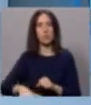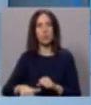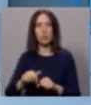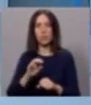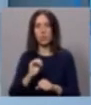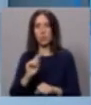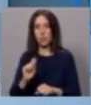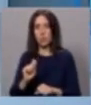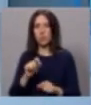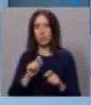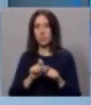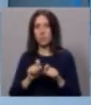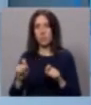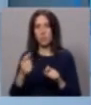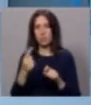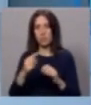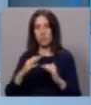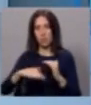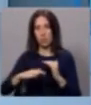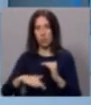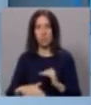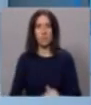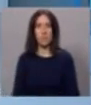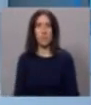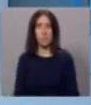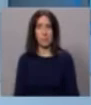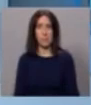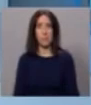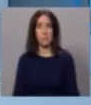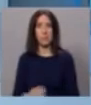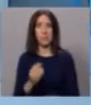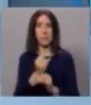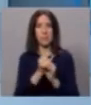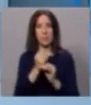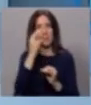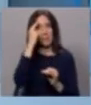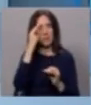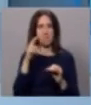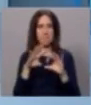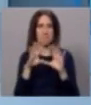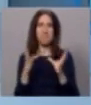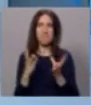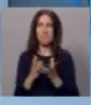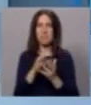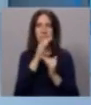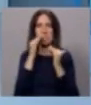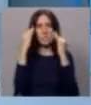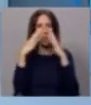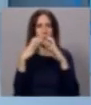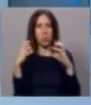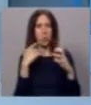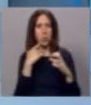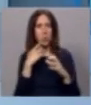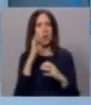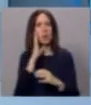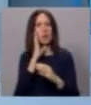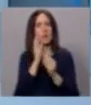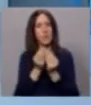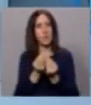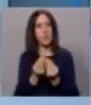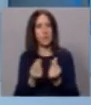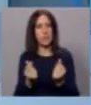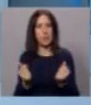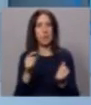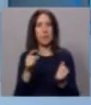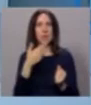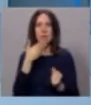sudoeste inferiores a 1 metro. Para o arquipélago da Madeira, um dia de céu geralmente muito nublado, a diminuir de nubosidade durante a tarde, ainda há até ao